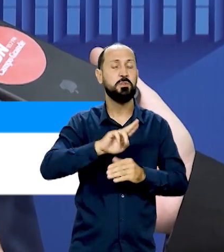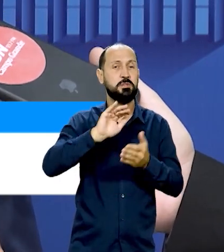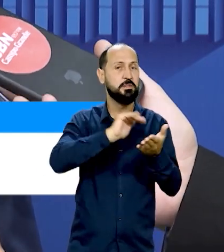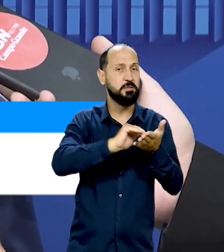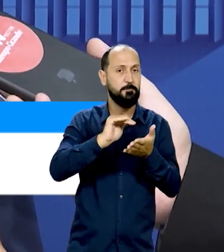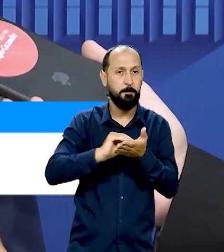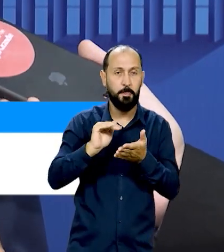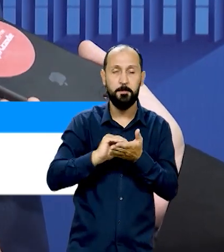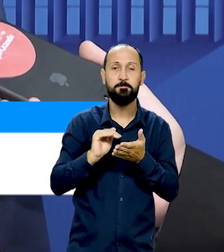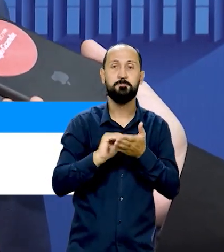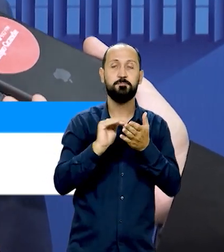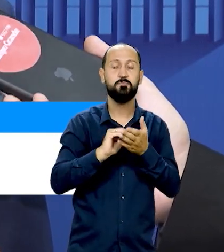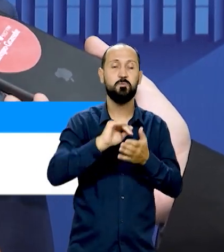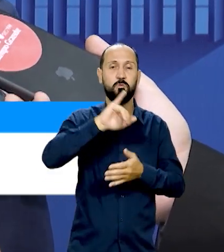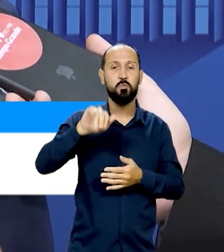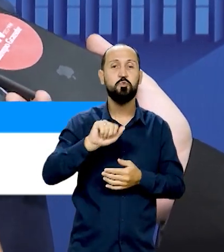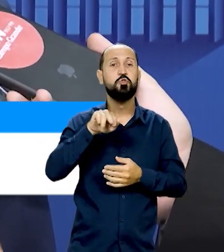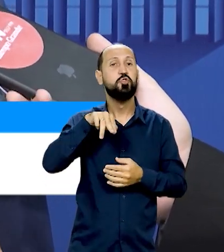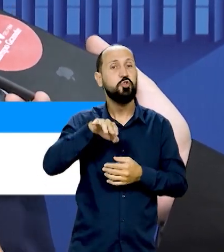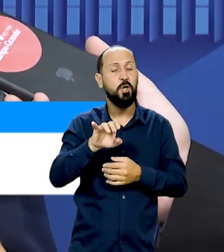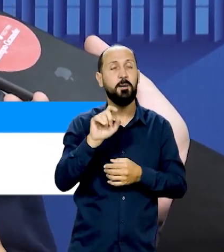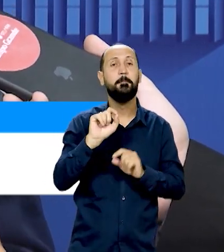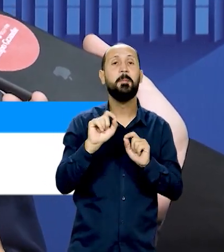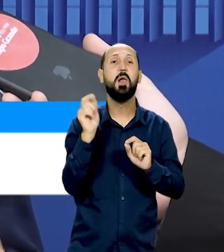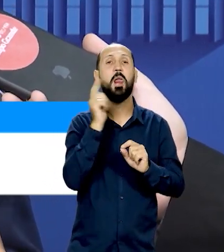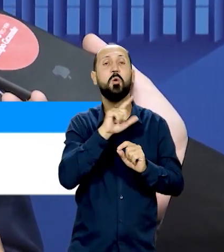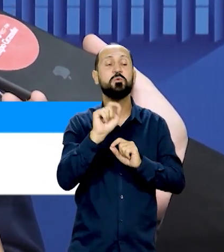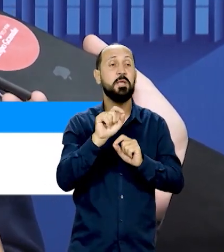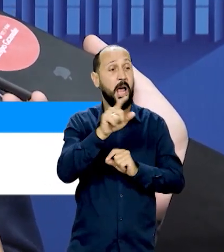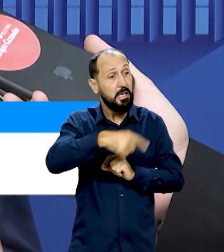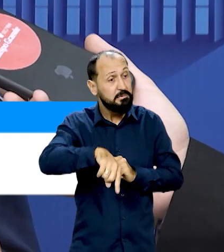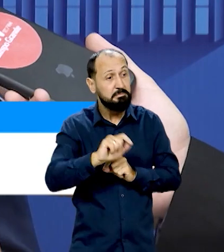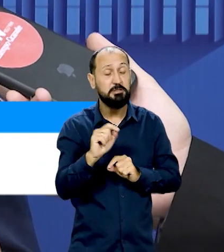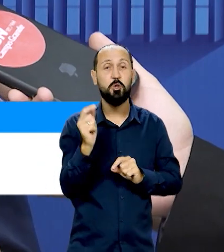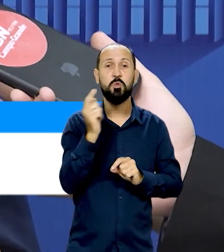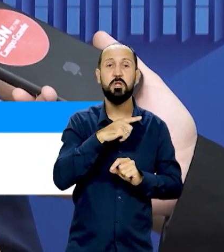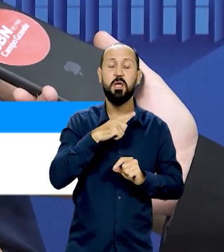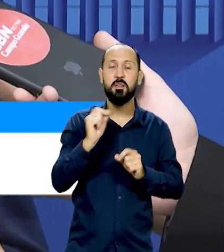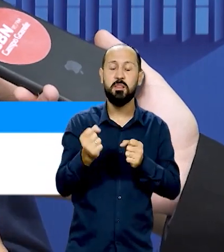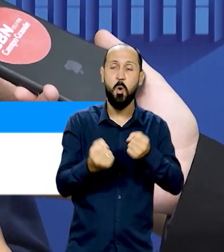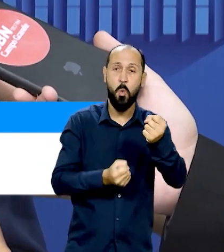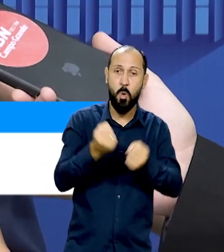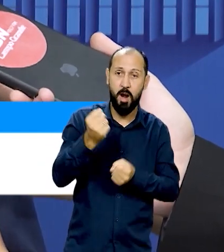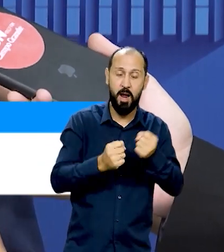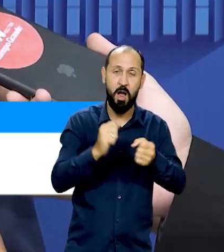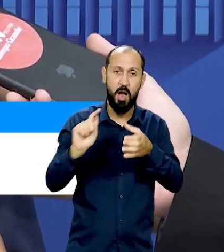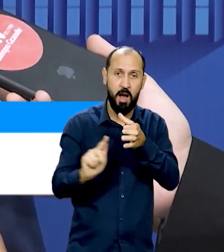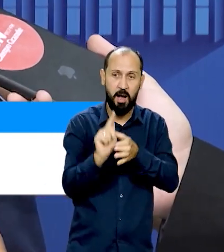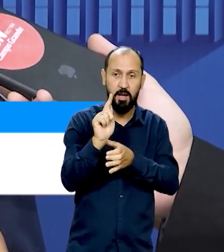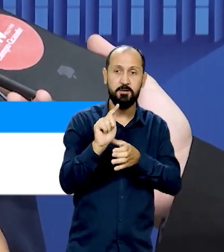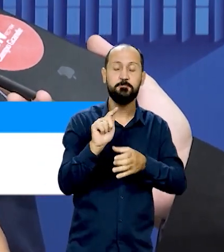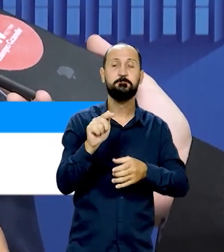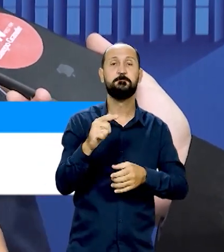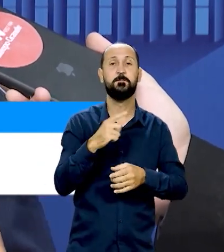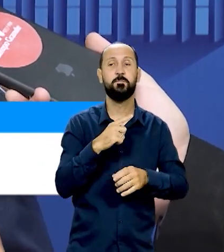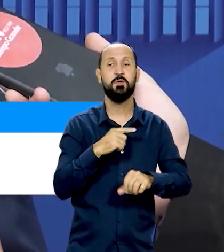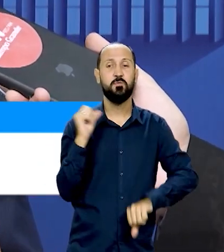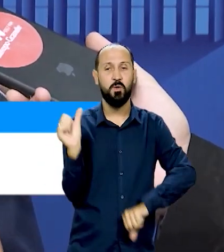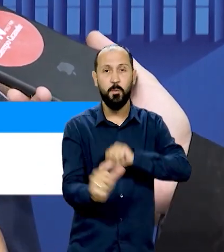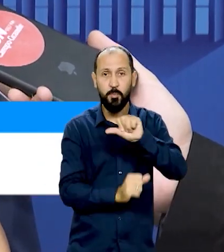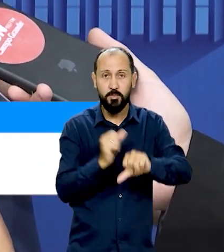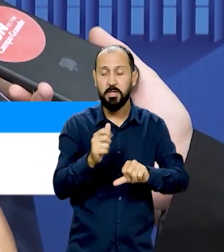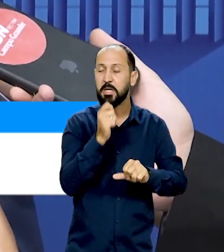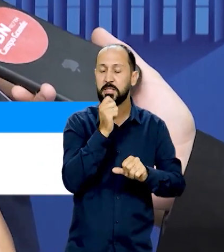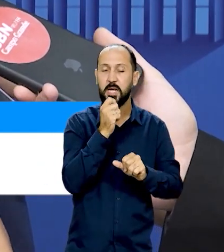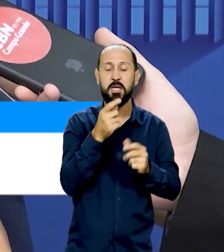da secretaria do secretário Jaime Verruc, para poder as pessoas que tiverem o veículo a gás, que fizeram